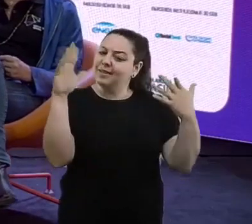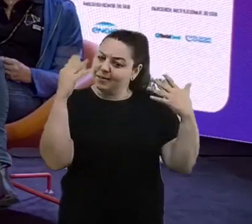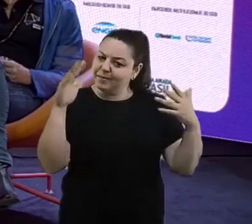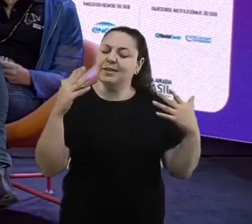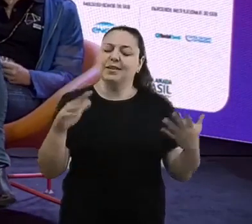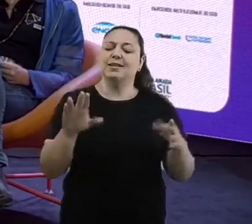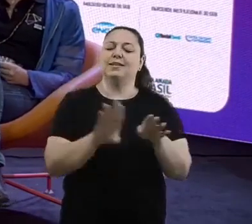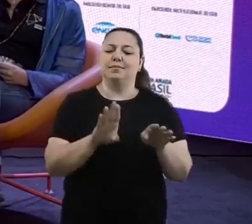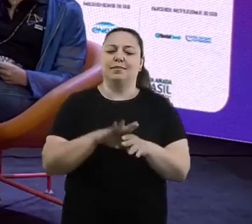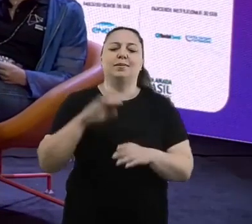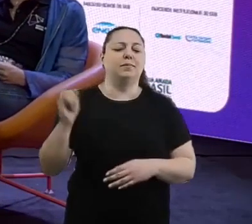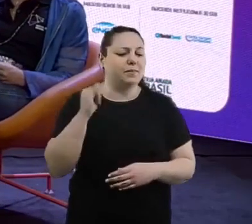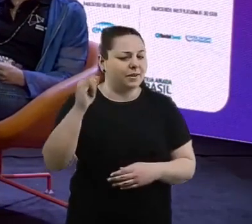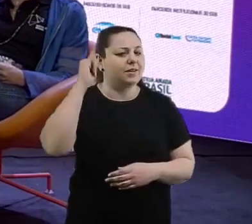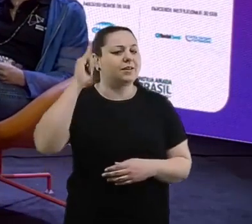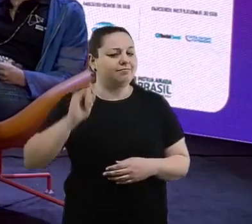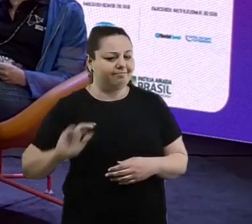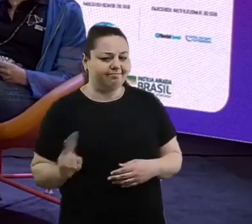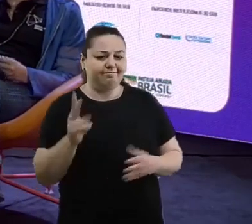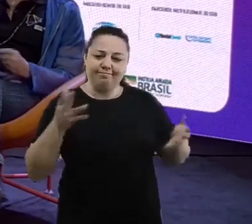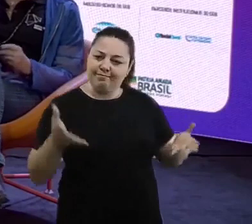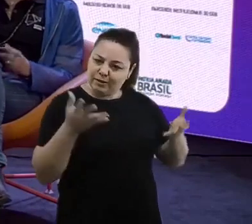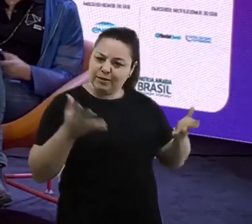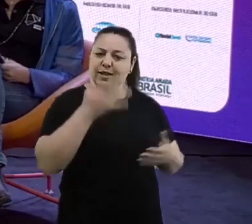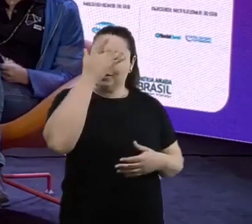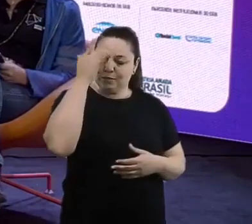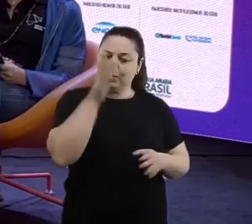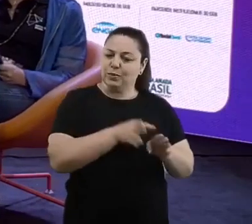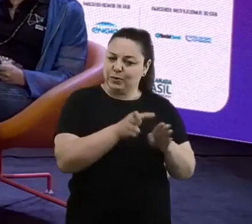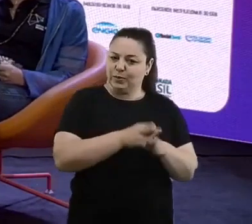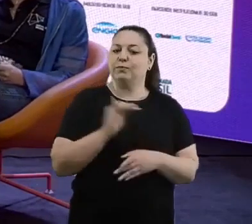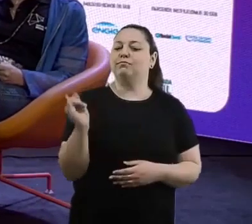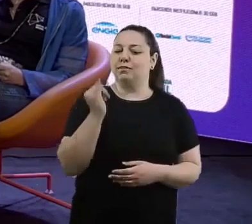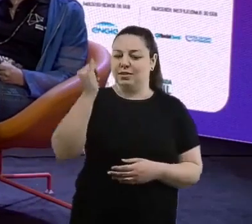também, é muito importante. Obrigada, Natália.